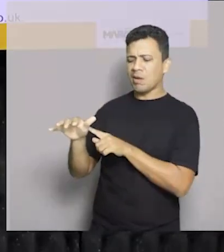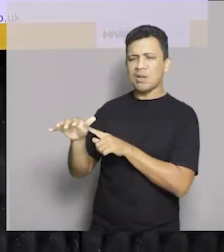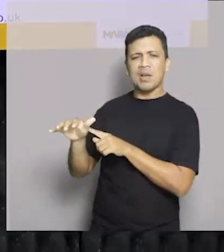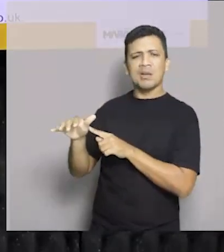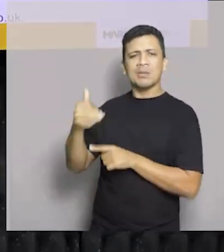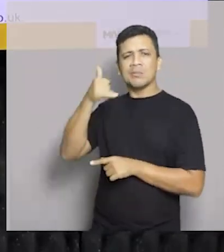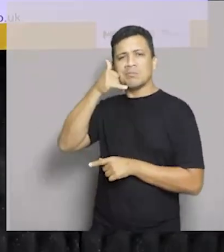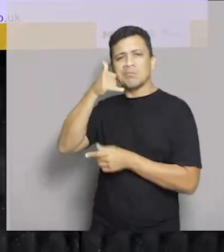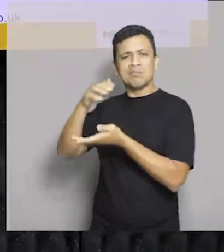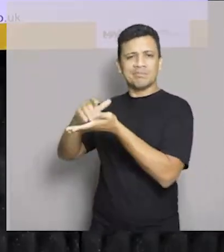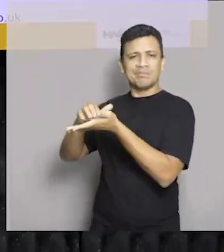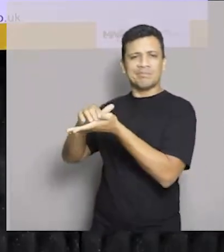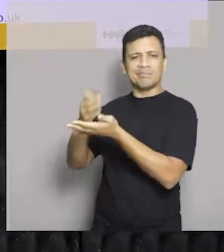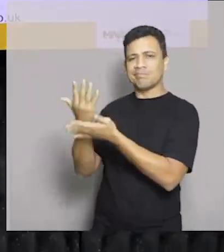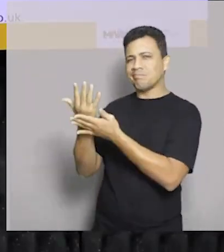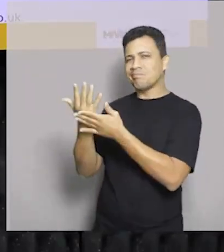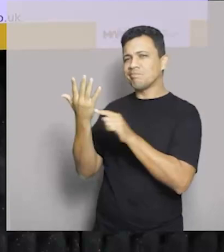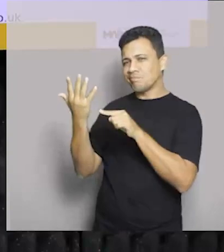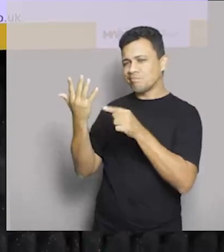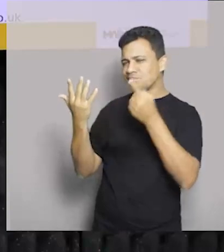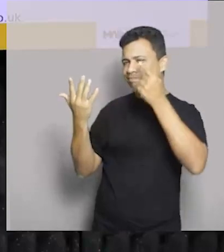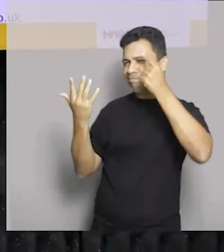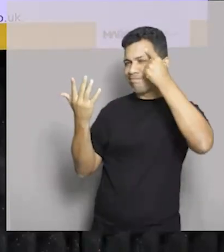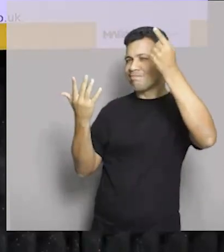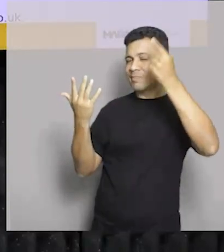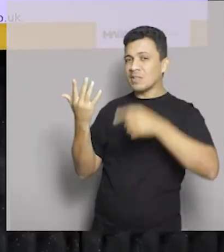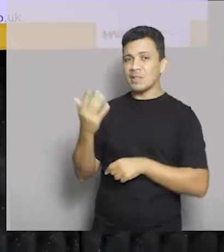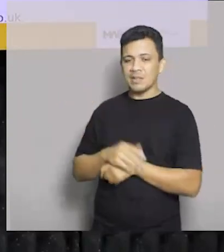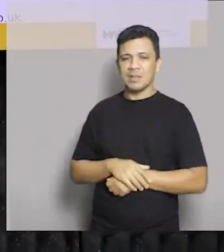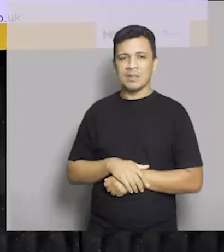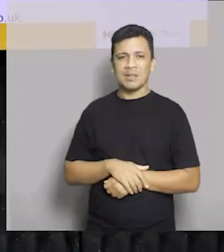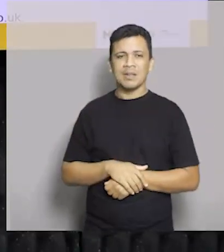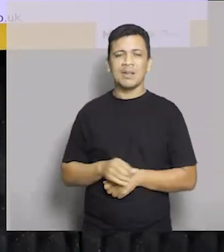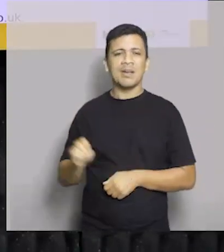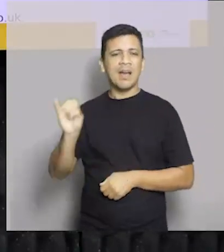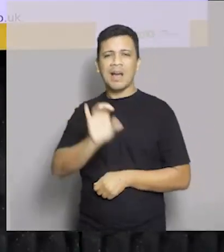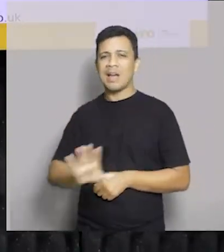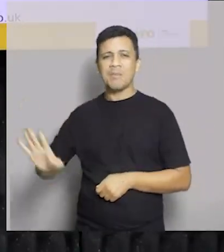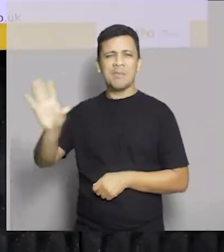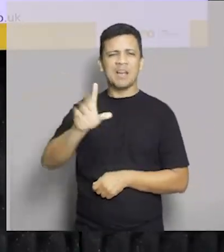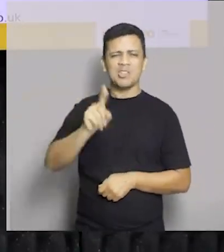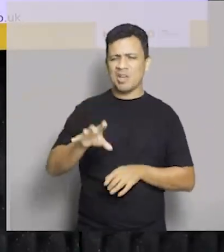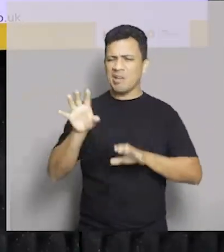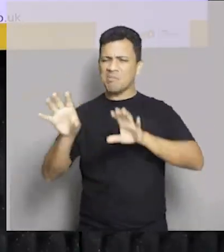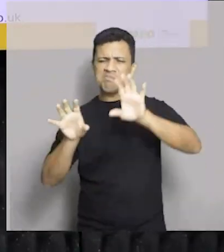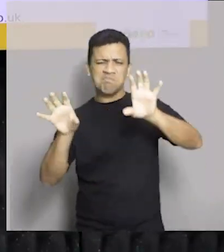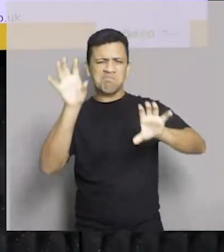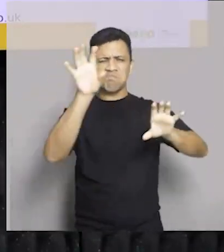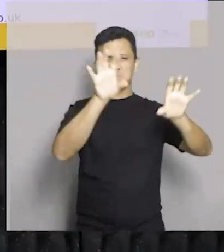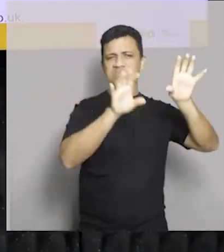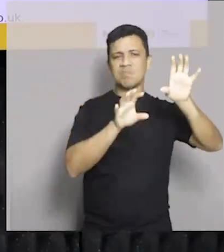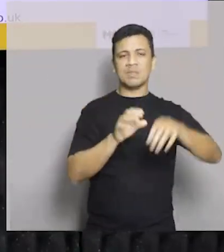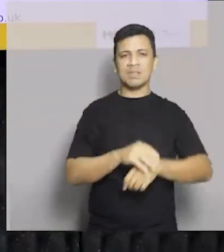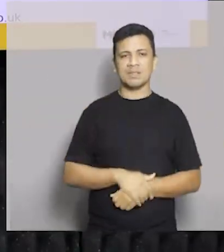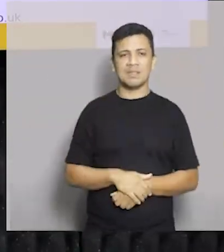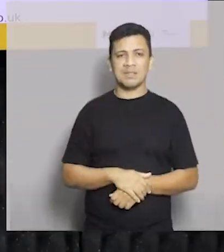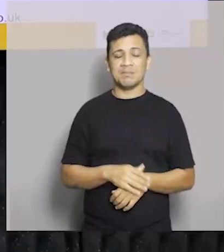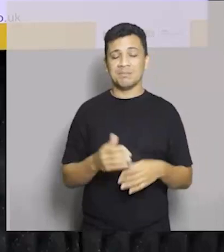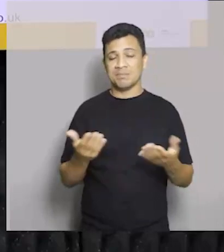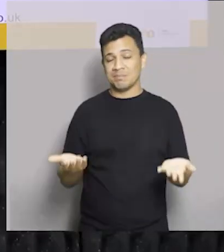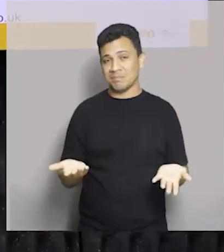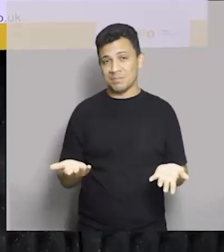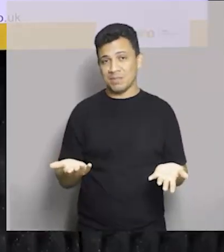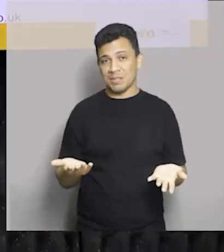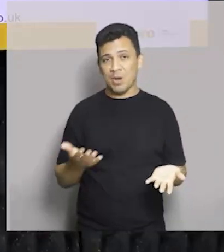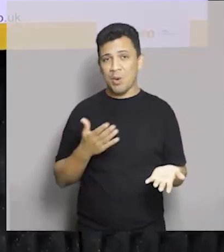lidam com o telefone. E a imagem para ele é blurred, quer dizer, ela é embaçada. E no final ele diz, nada